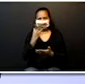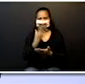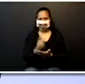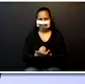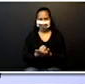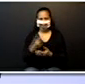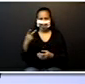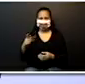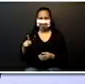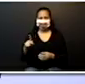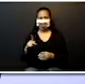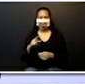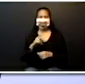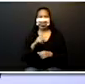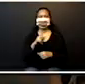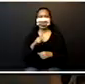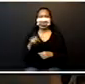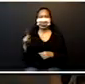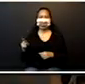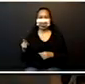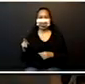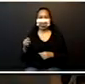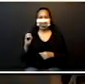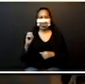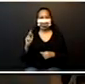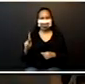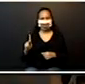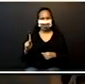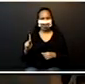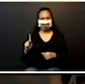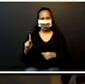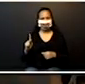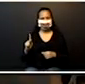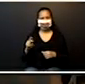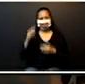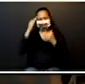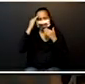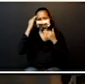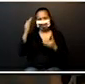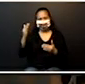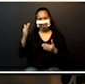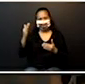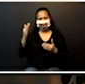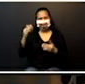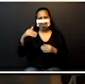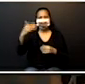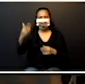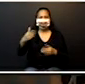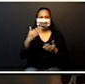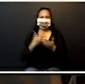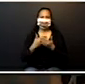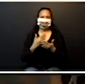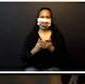seu professor, ok? Muito obrigada por ficarem conosco. Até a próxima aula. Beijos!